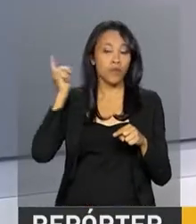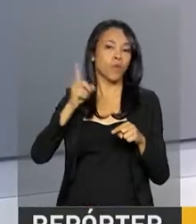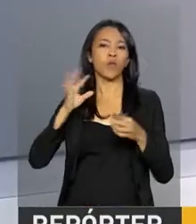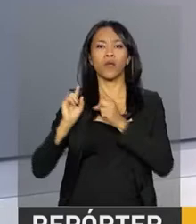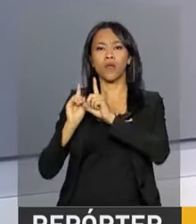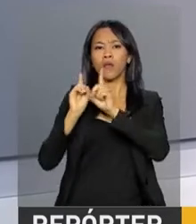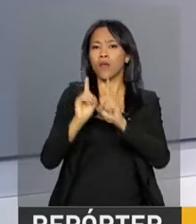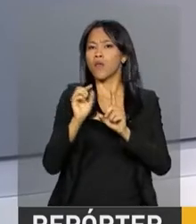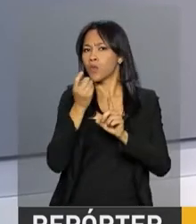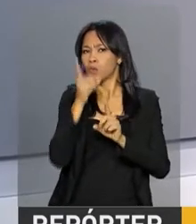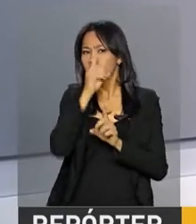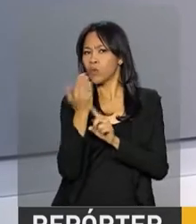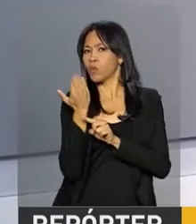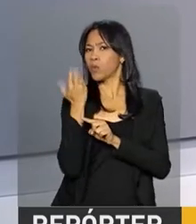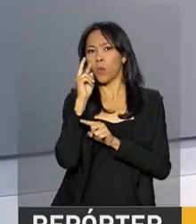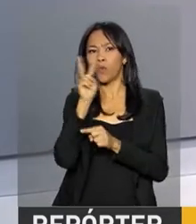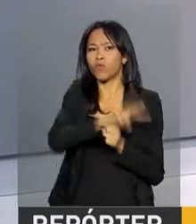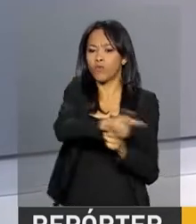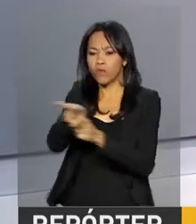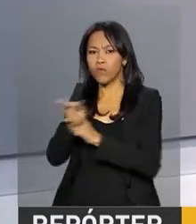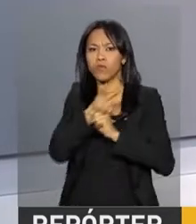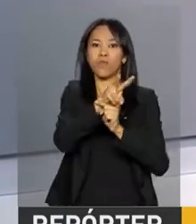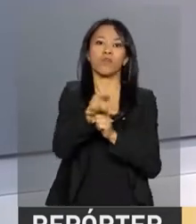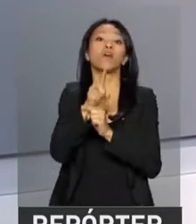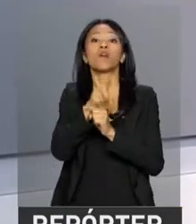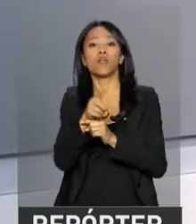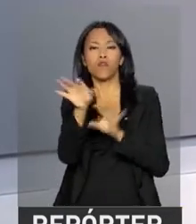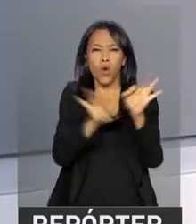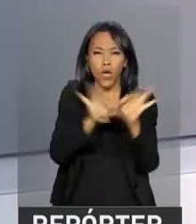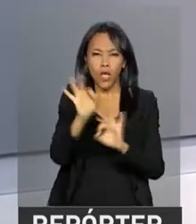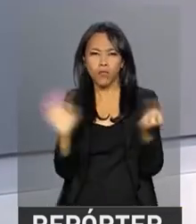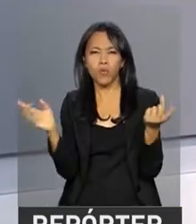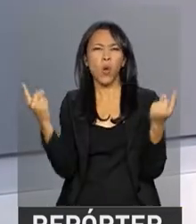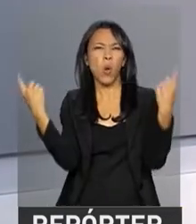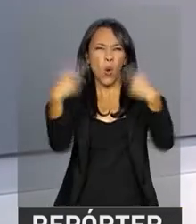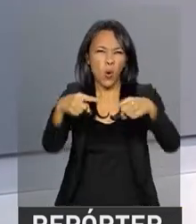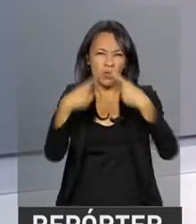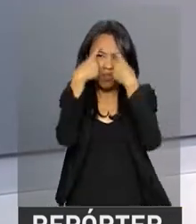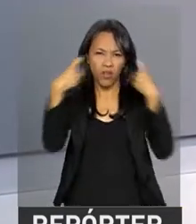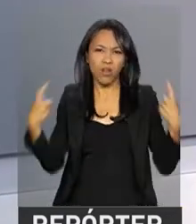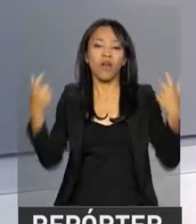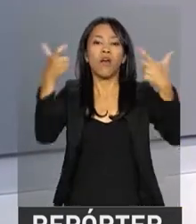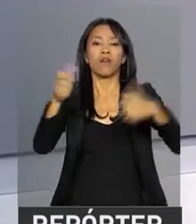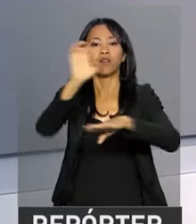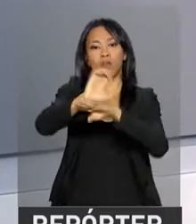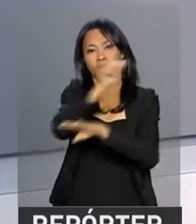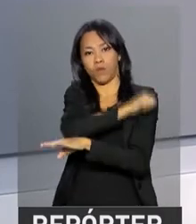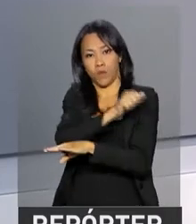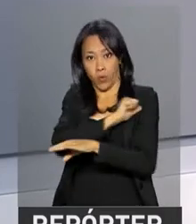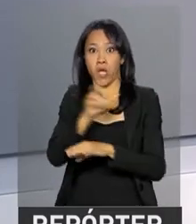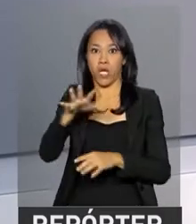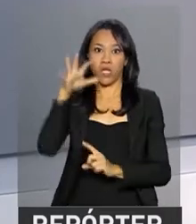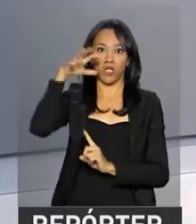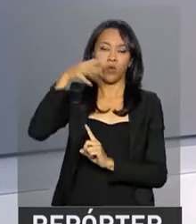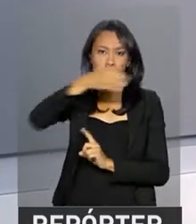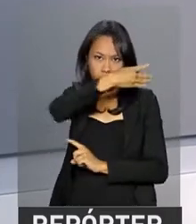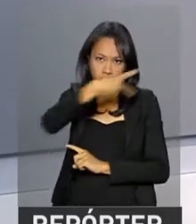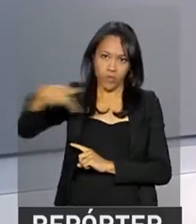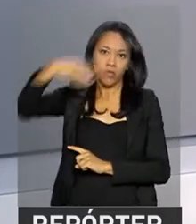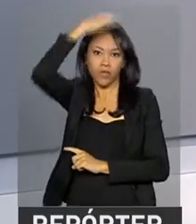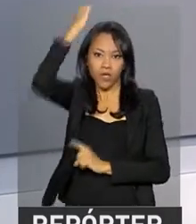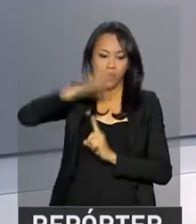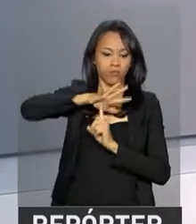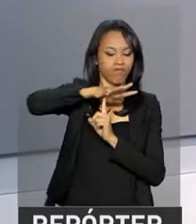neste domingo a operação que combate o crime organizado no rio de janeiro ele fez um sobrevôo pela região onde as tropas federais